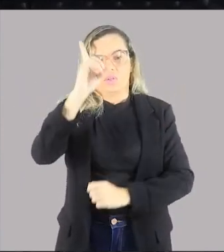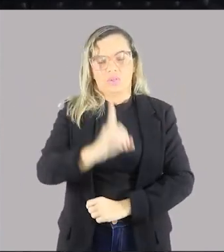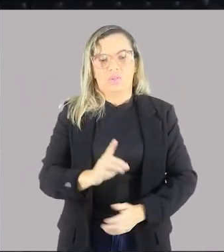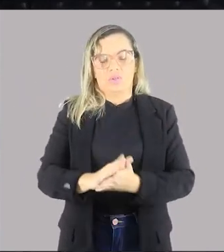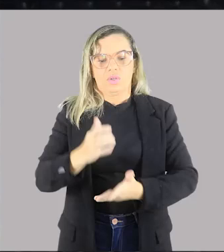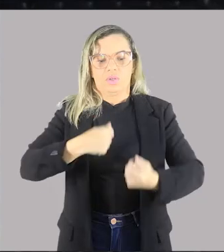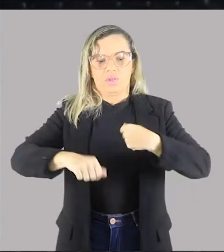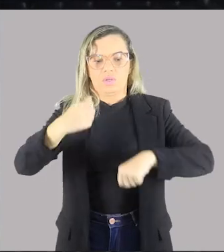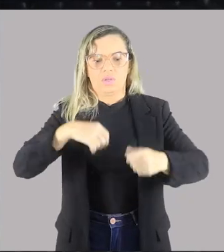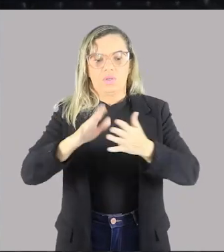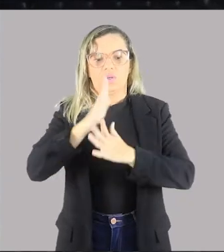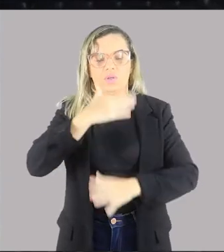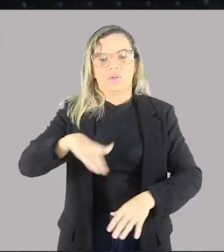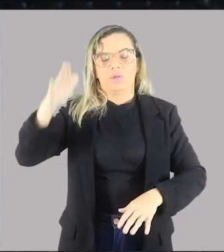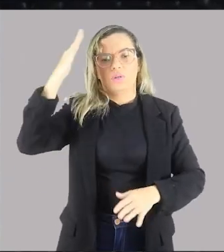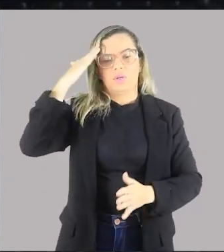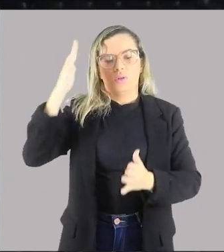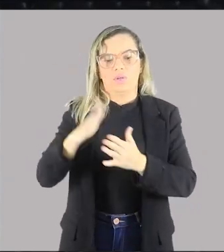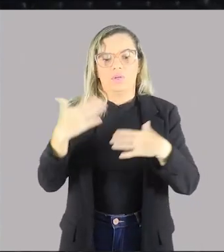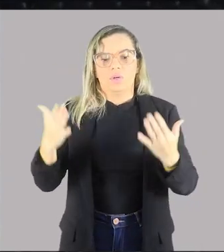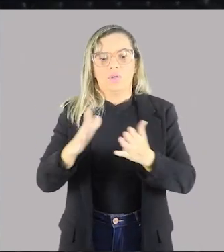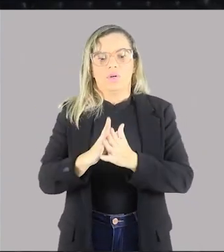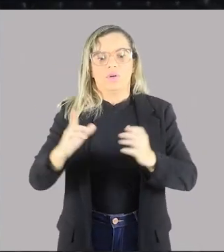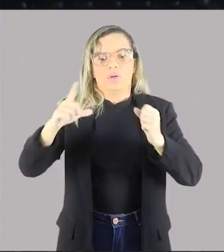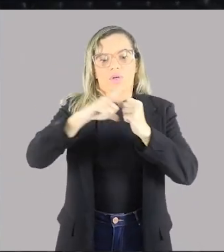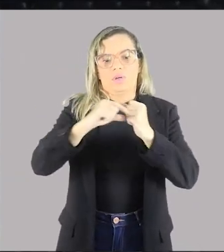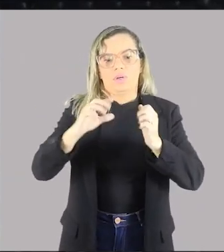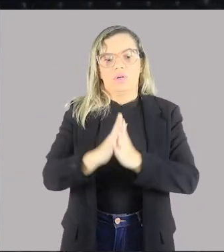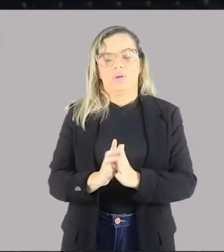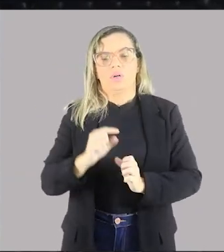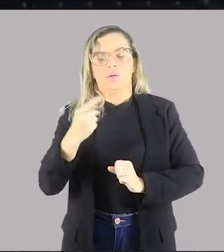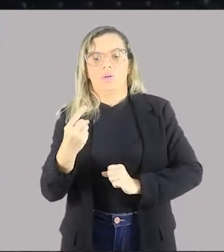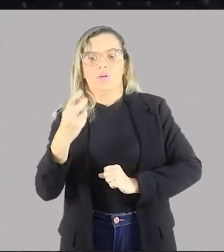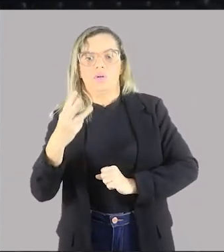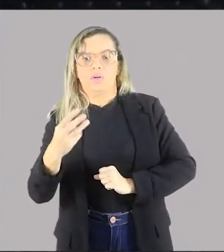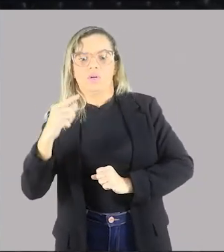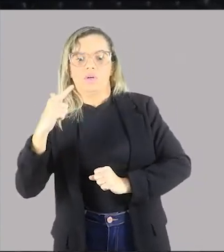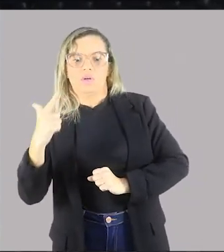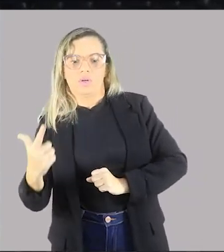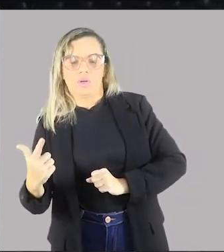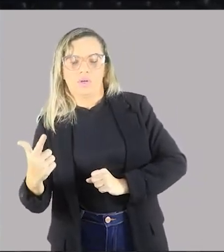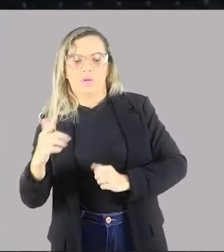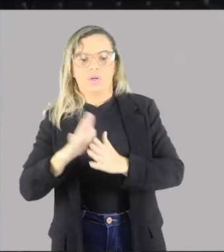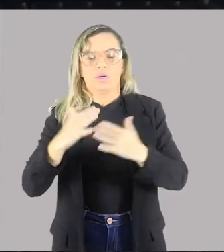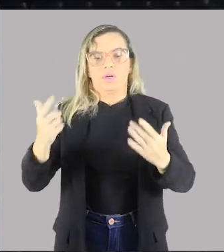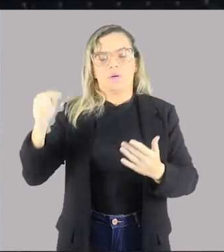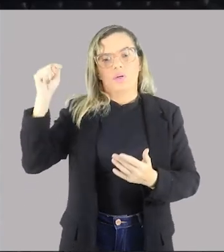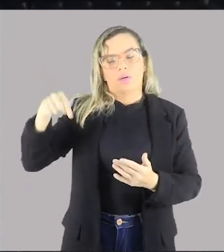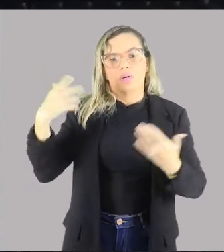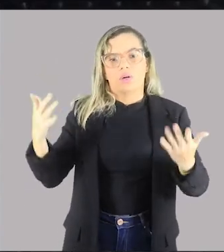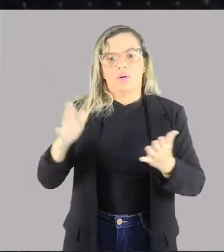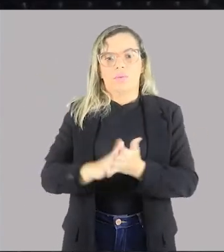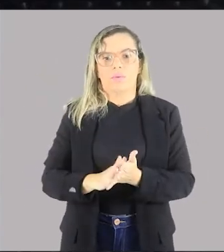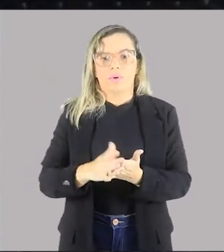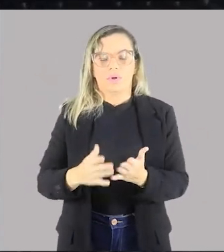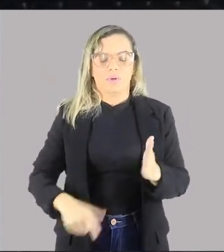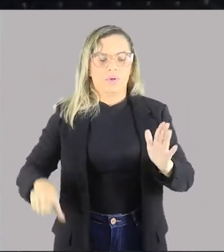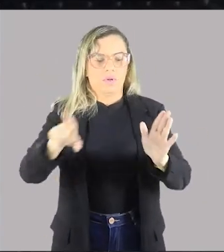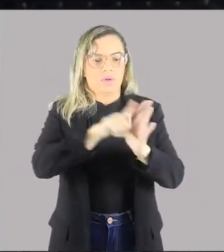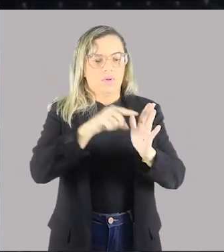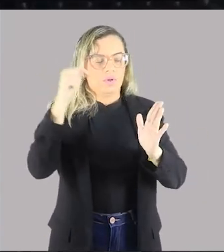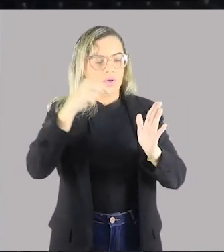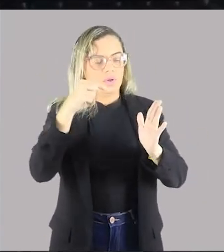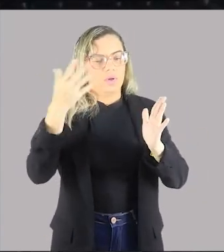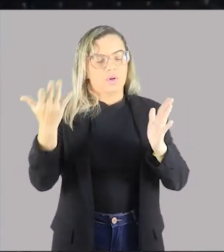essa infração do artigo 132, nós vamos ter que observar uma sentença judicial transitada